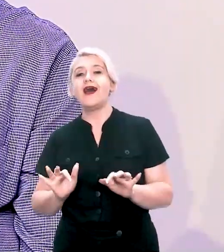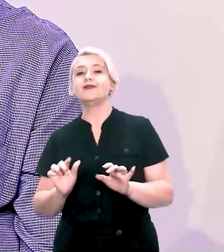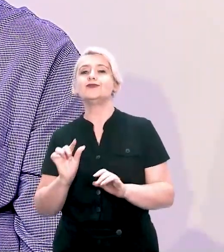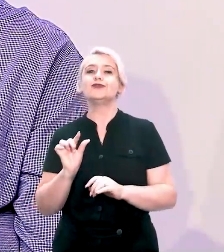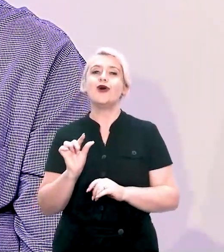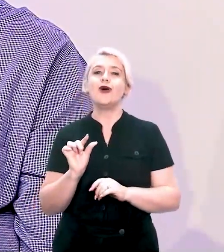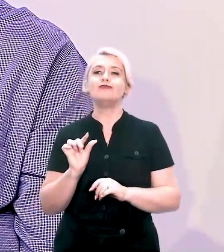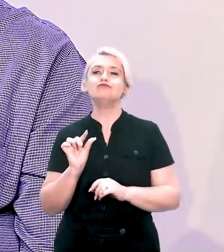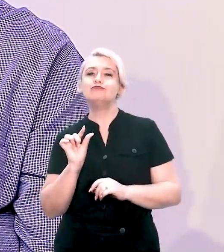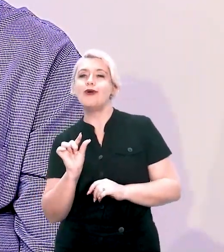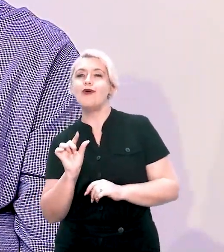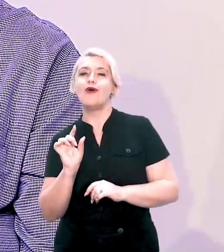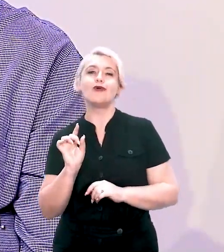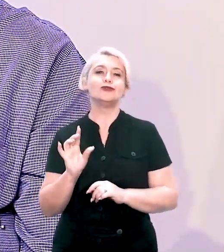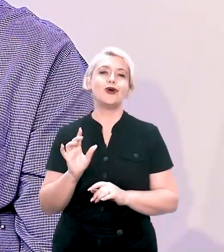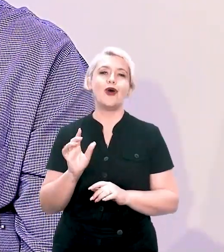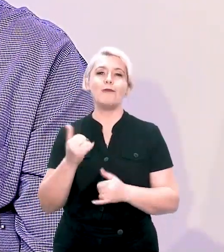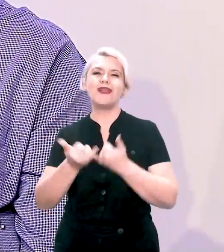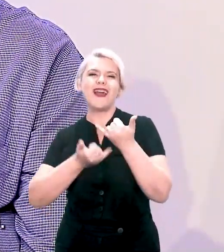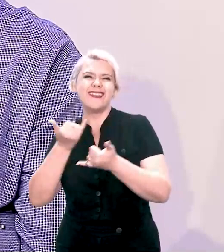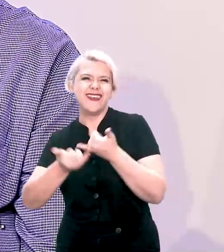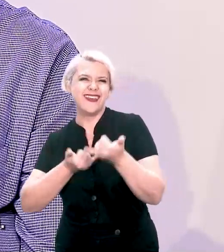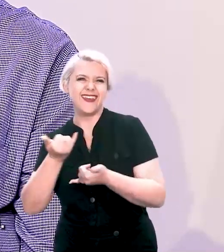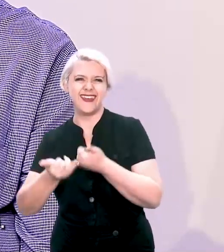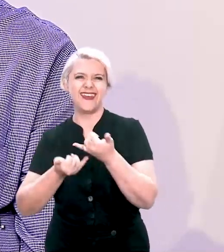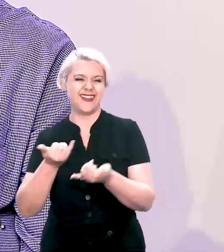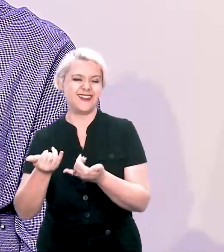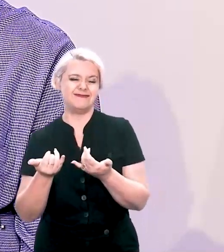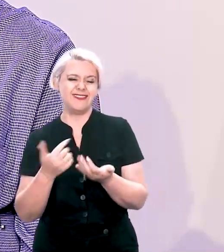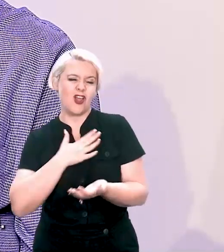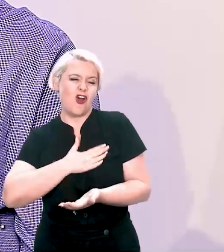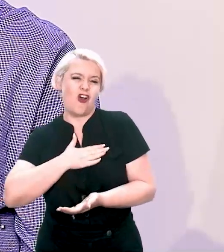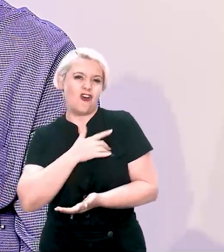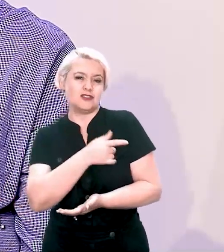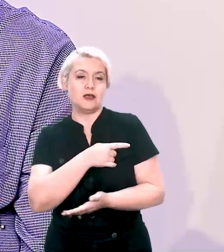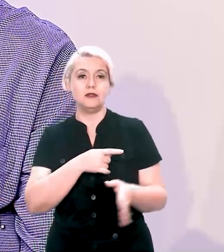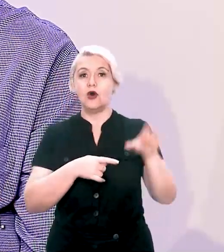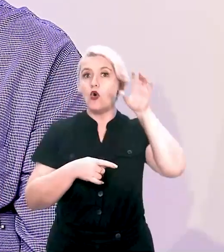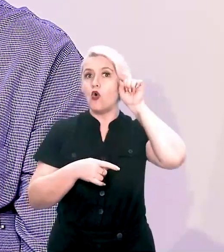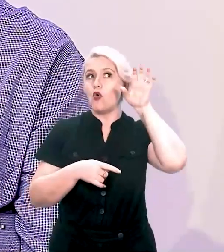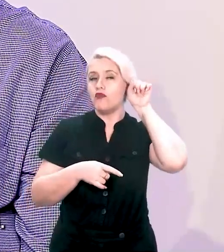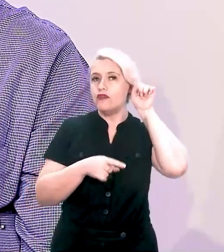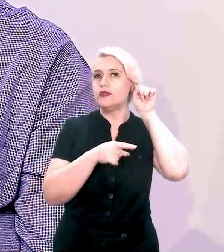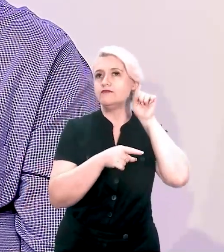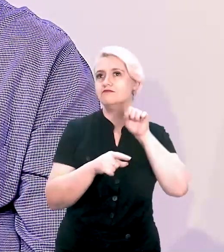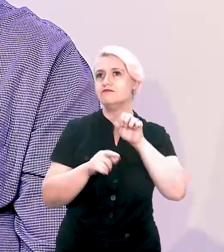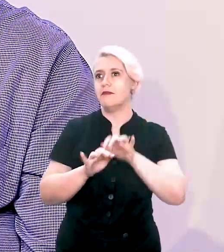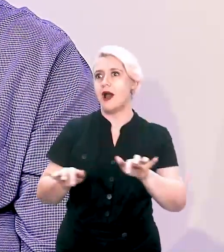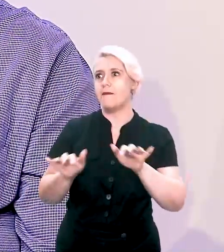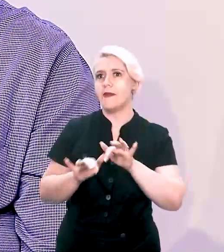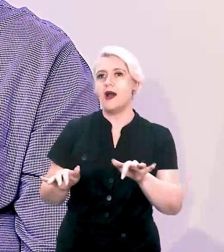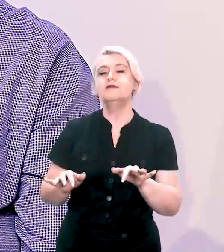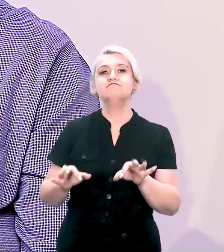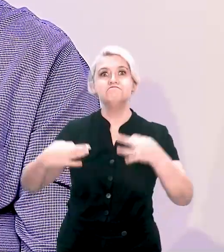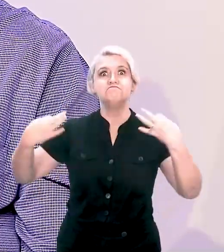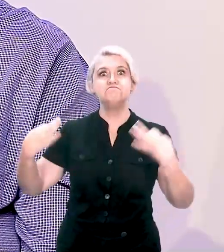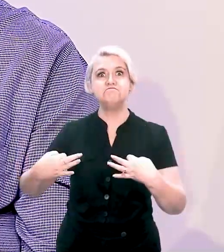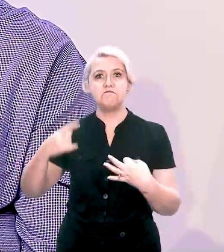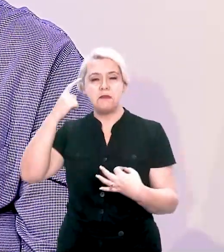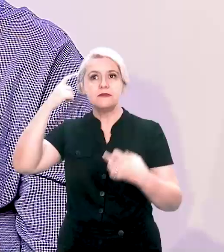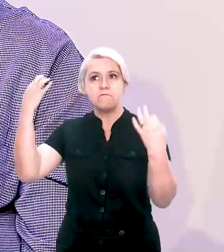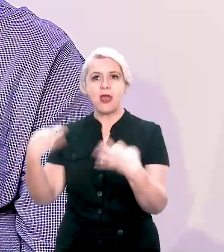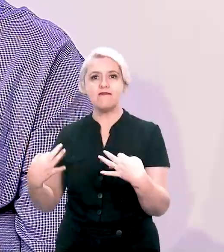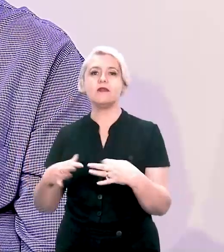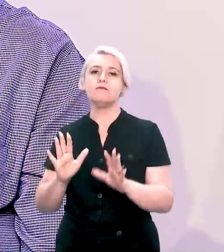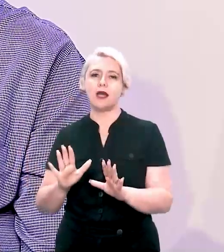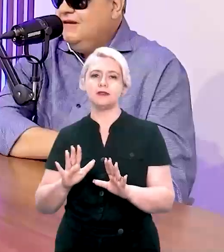como uma brincadeira, mas uma brincadeira que, para quem escuta, poxa, ele toca muito, né? Mas o negócio dele é a